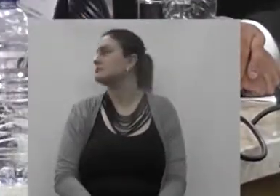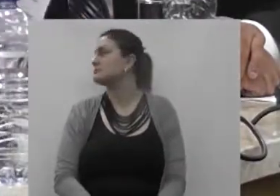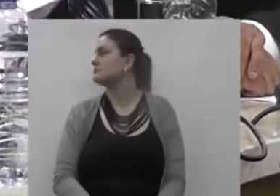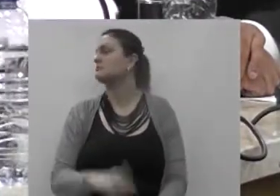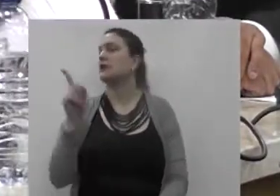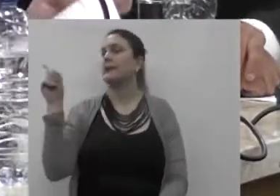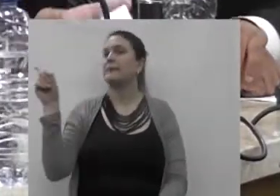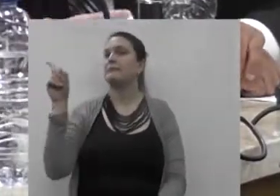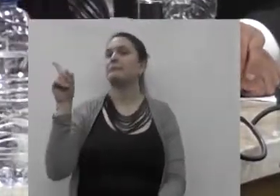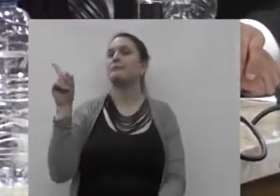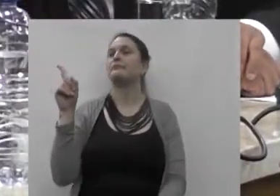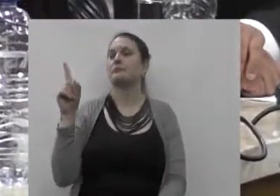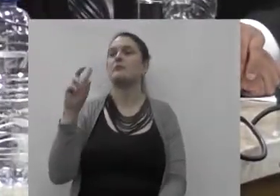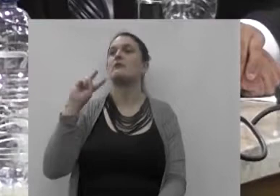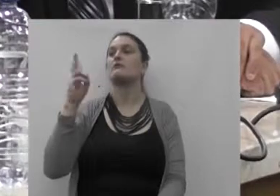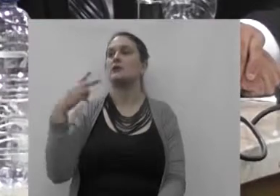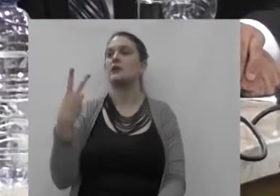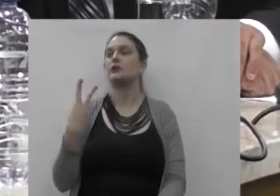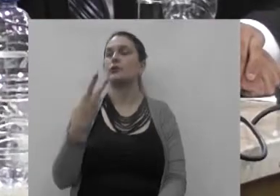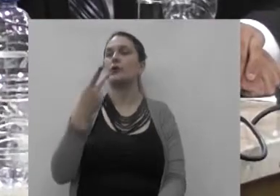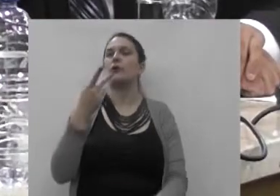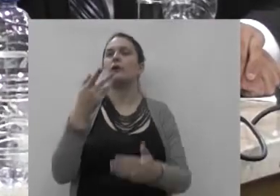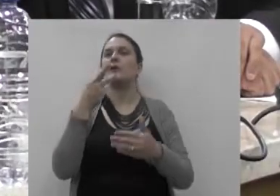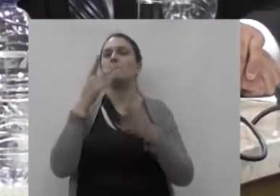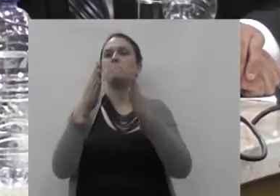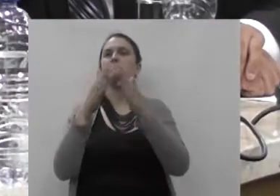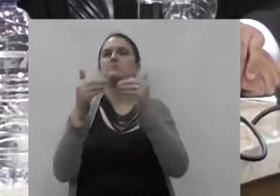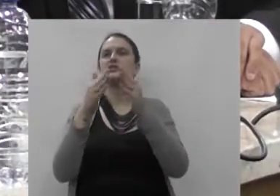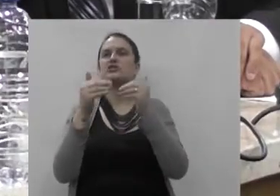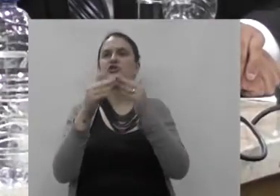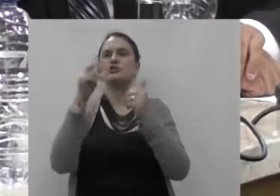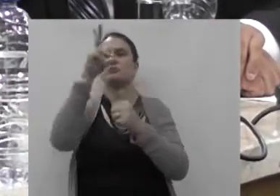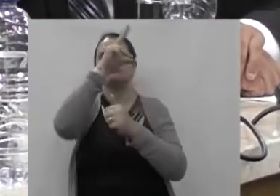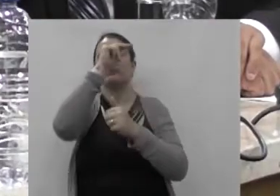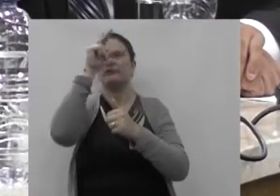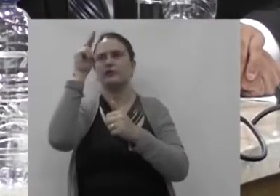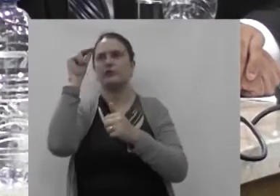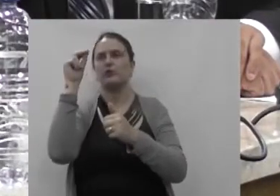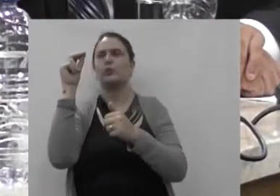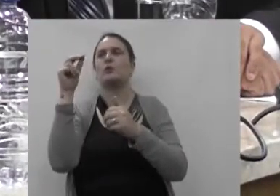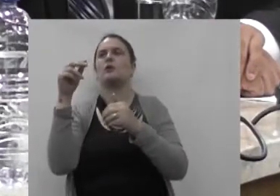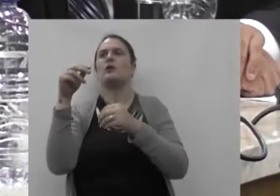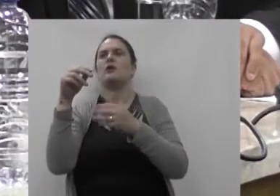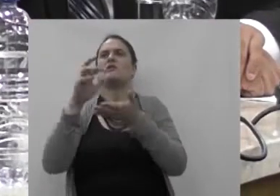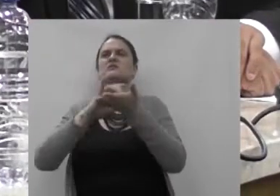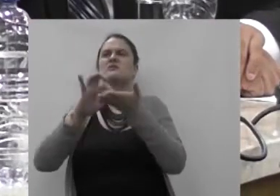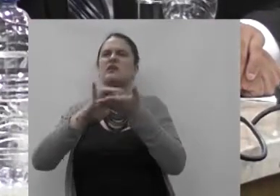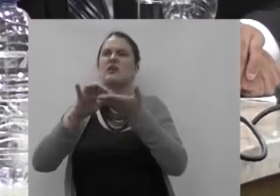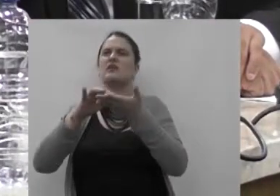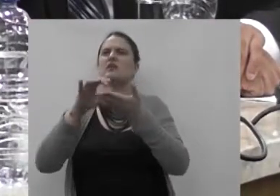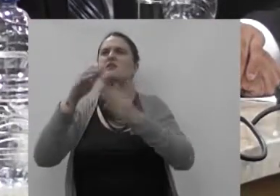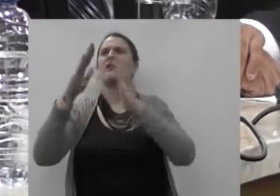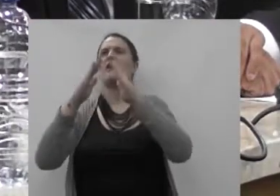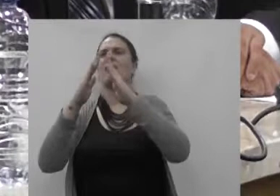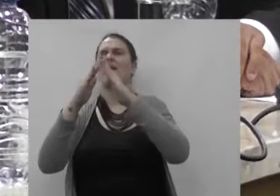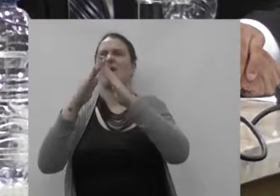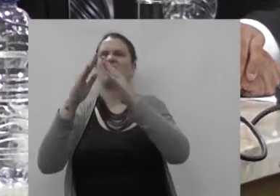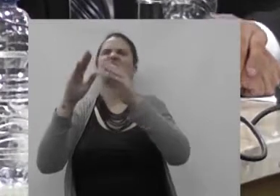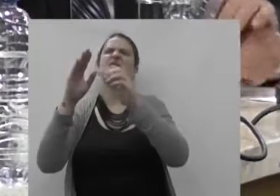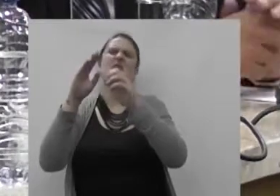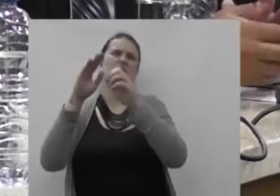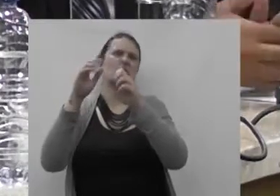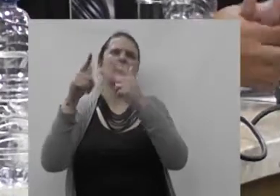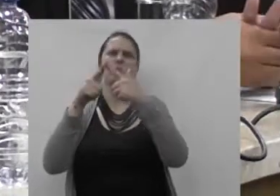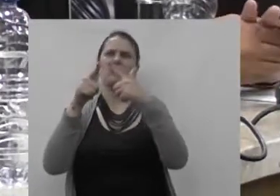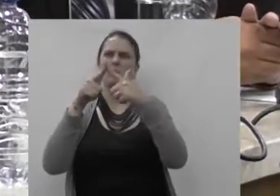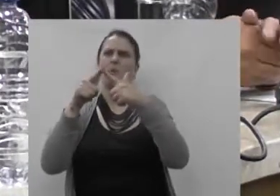número 37. Então é isso, eu quero pedir para o prefeito entrar em contato com o pessoal da secretaria, que a gente sabe que se